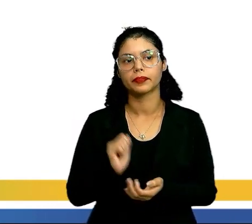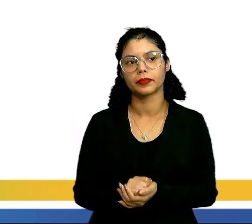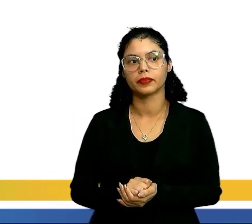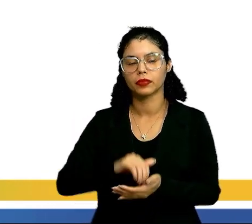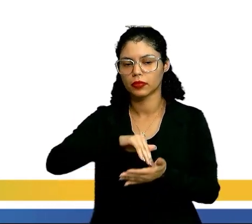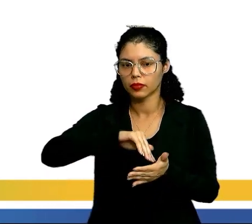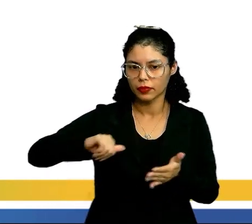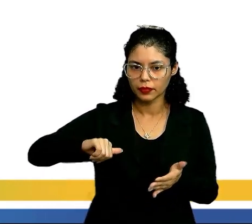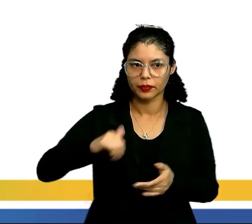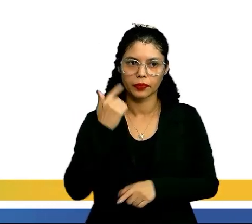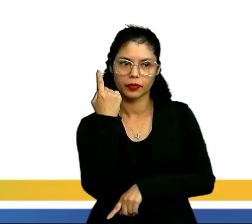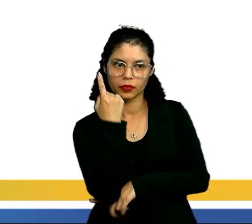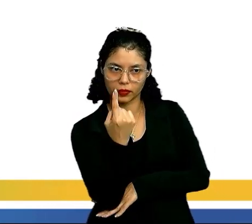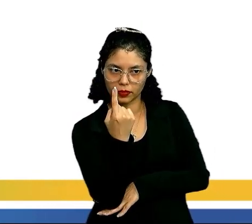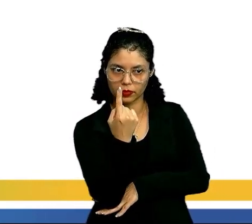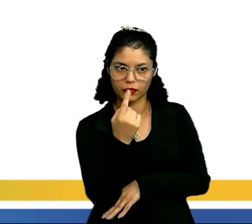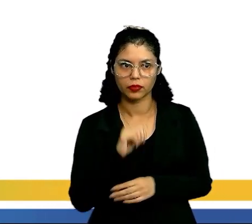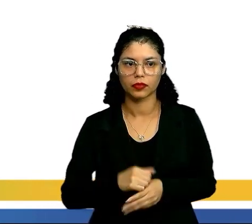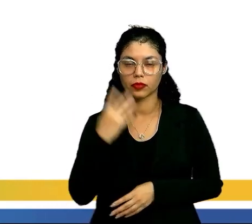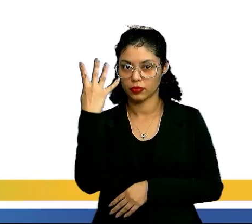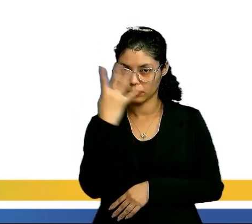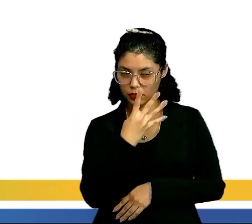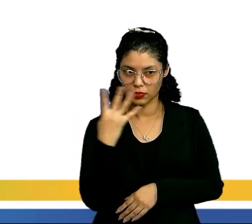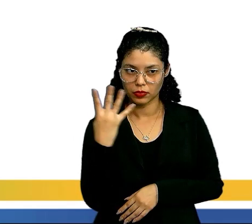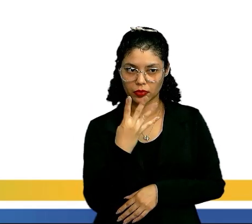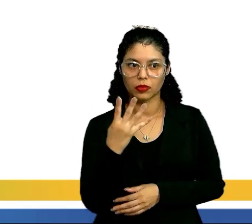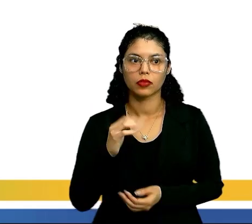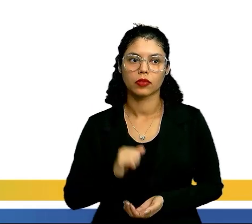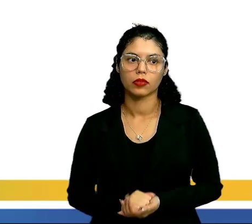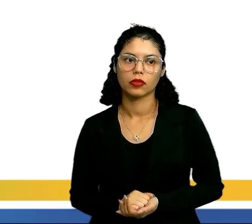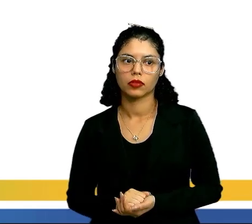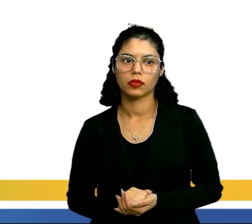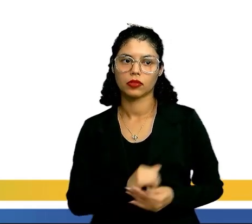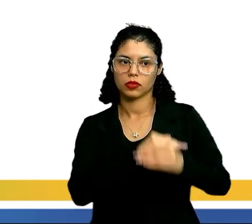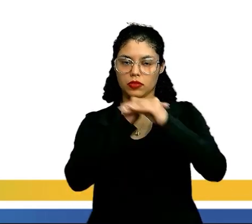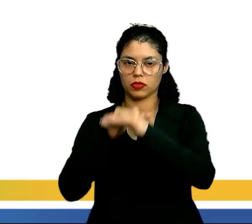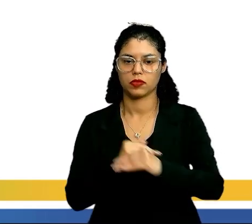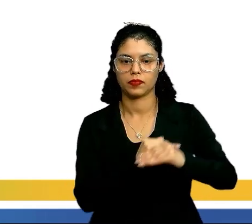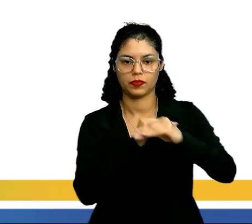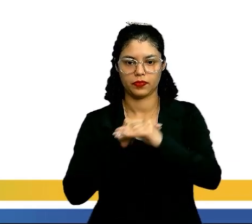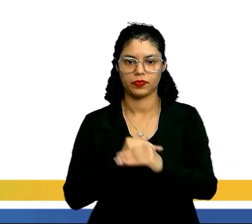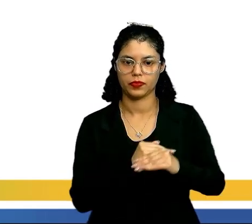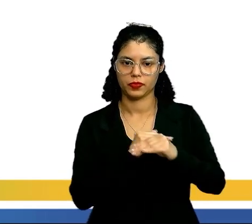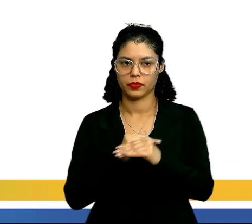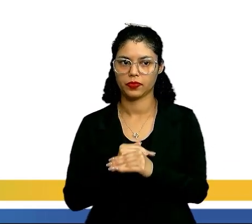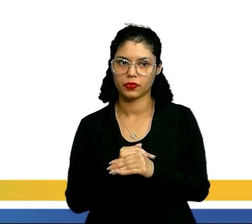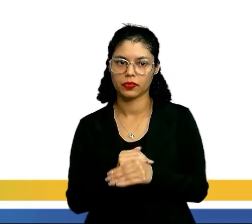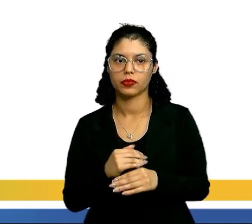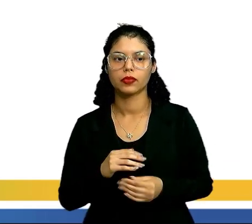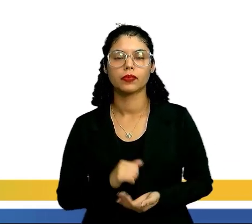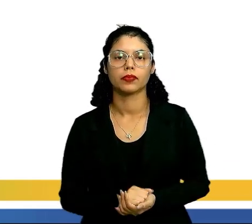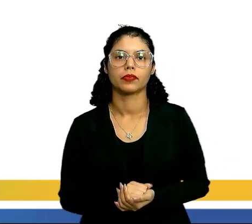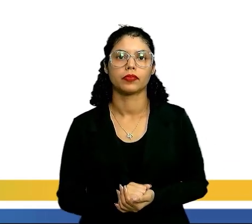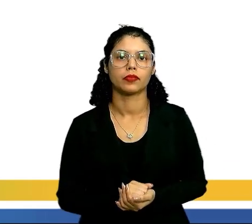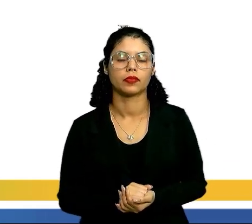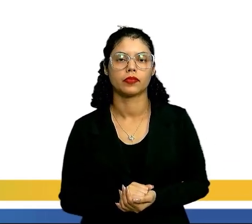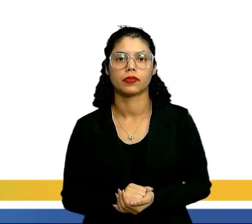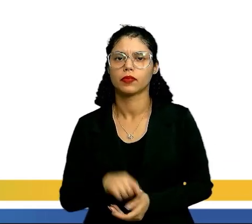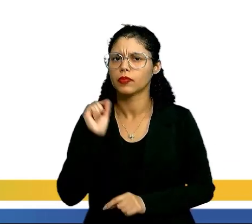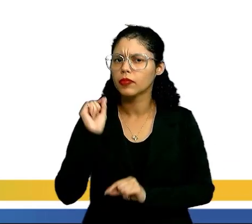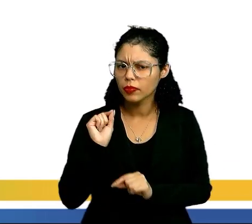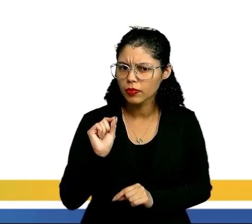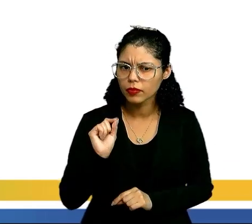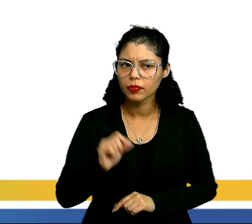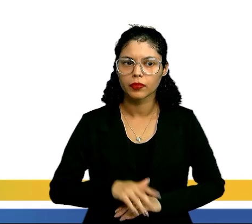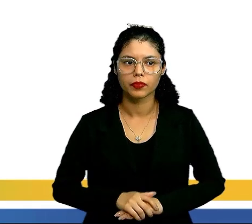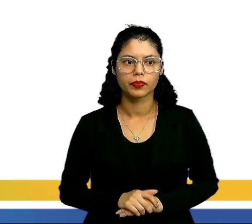isso, ele pretende remover do sólido 1 4 sólidos iguais,